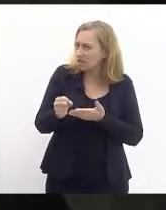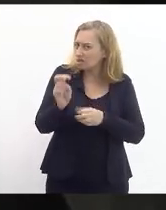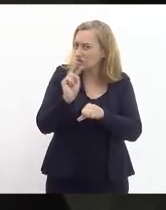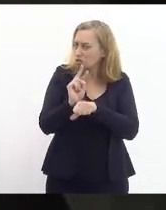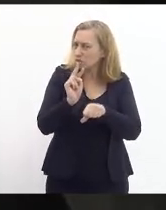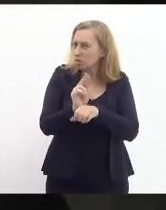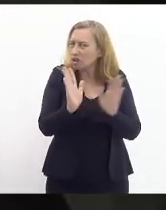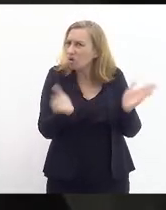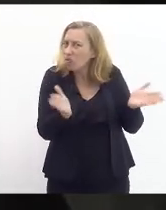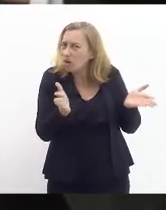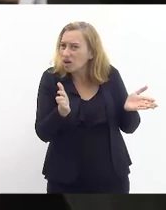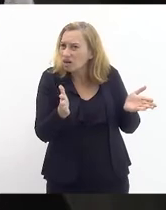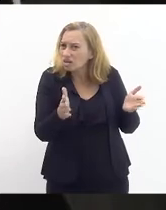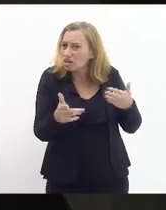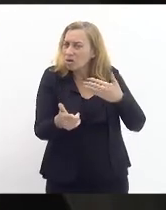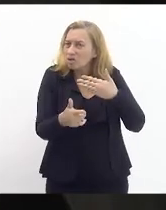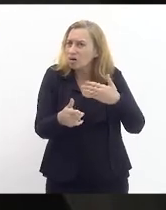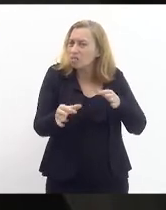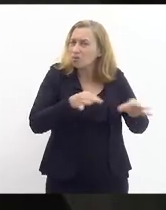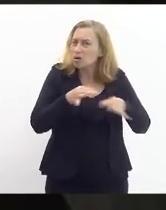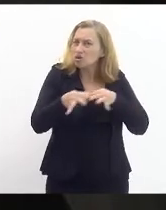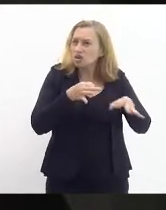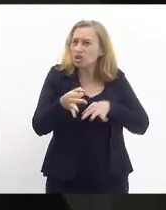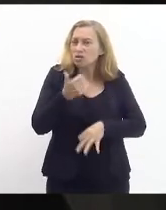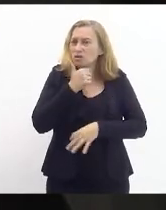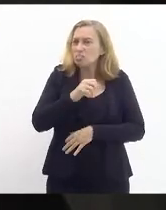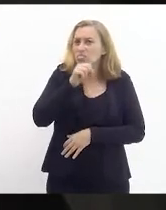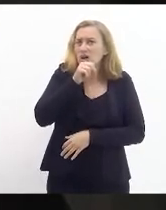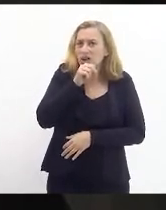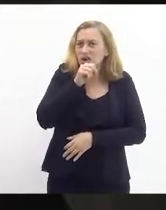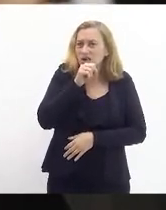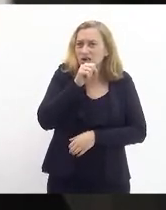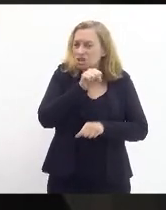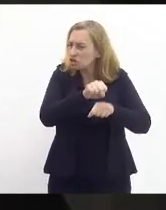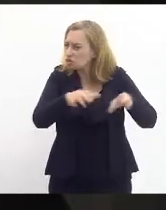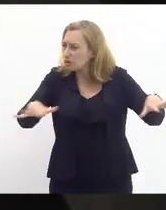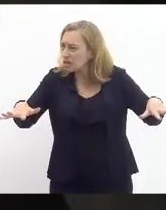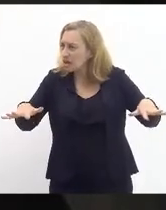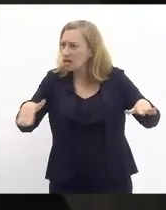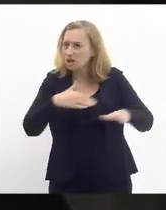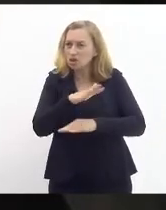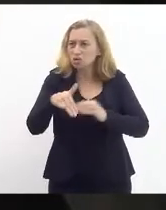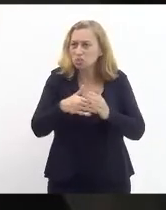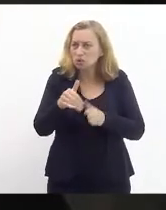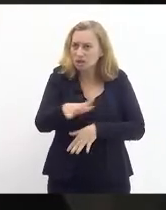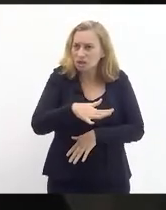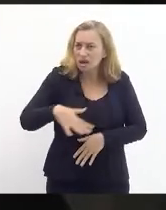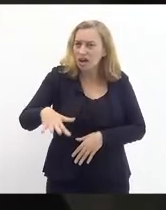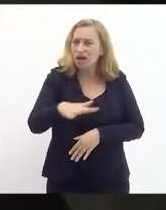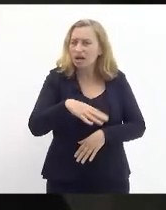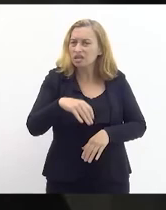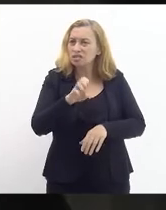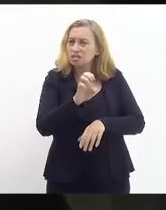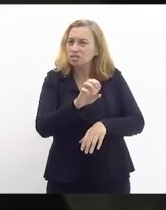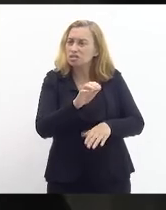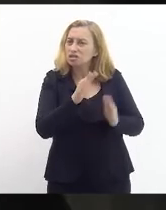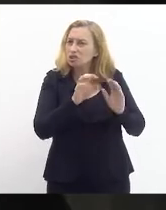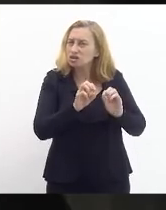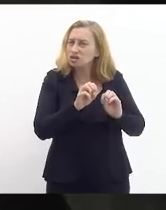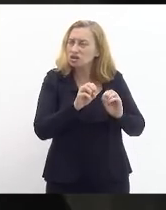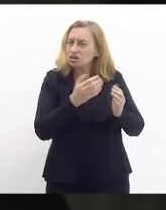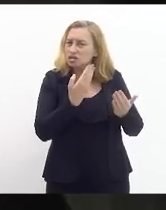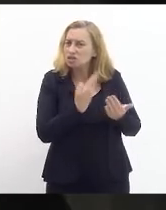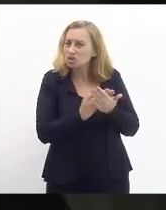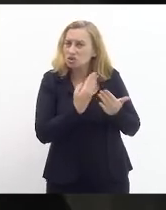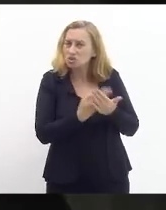efetoras agora é um projeto Mans espalharam espalharam Mães em Turma da rede de tudo quanto é a escola por aí a gente não